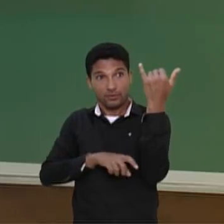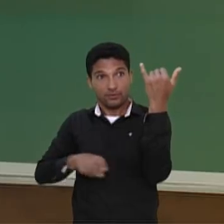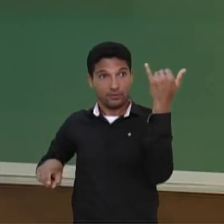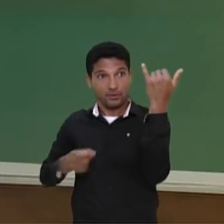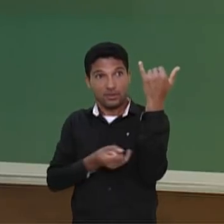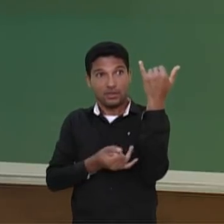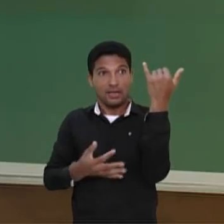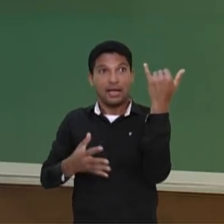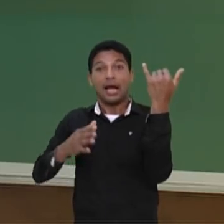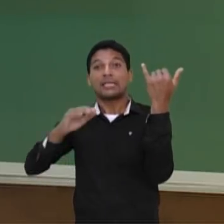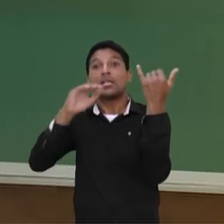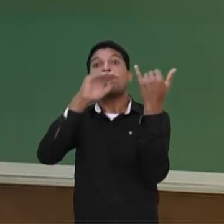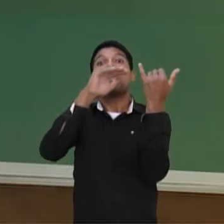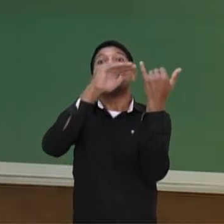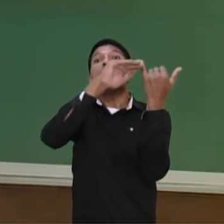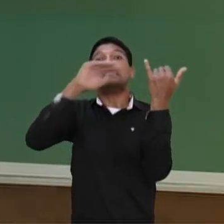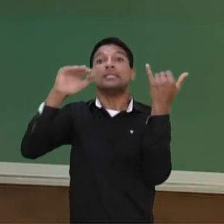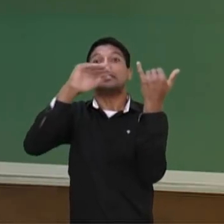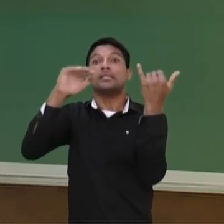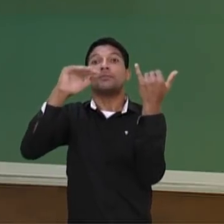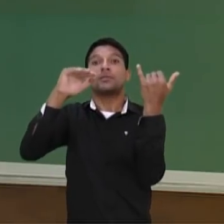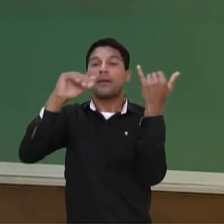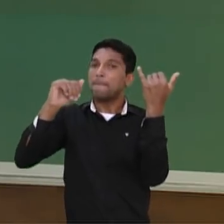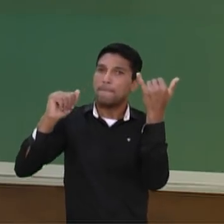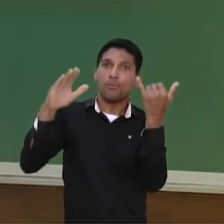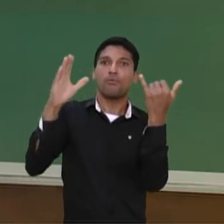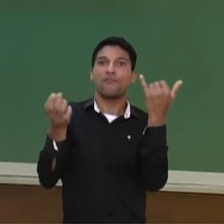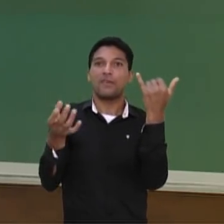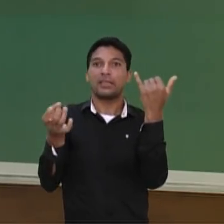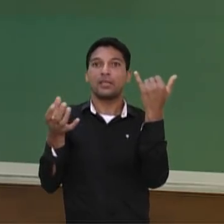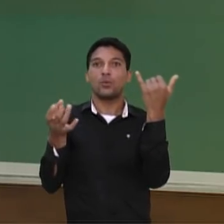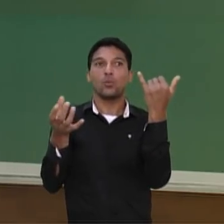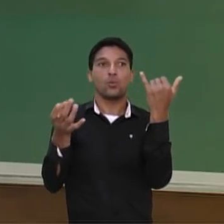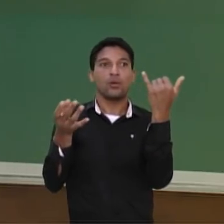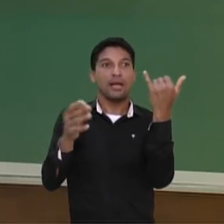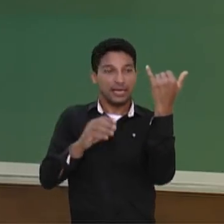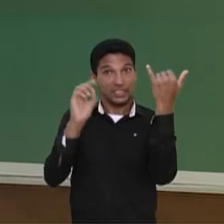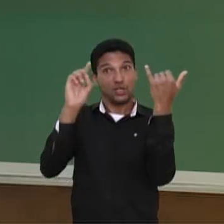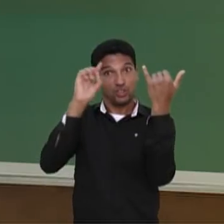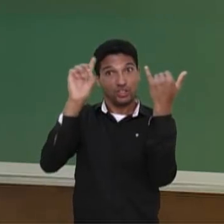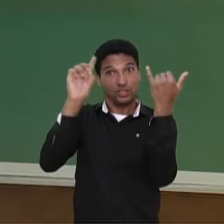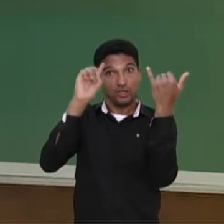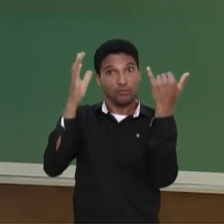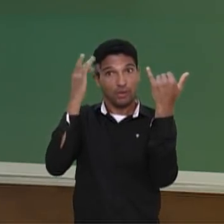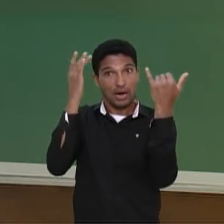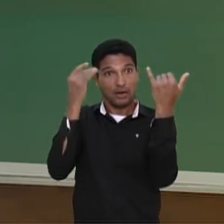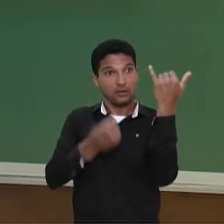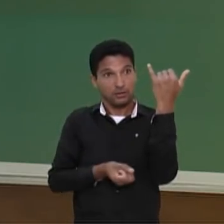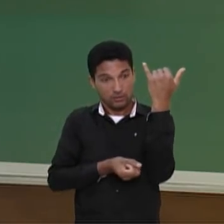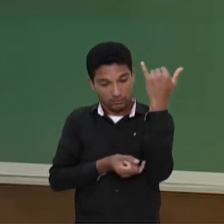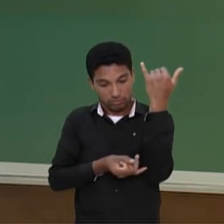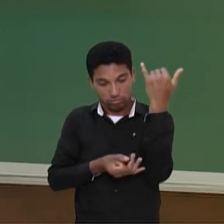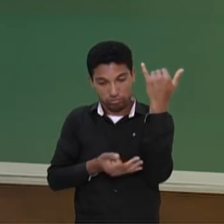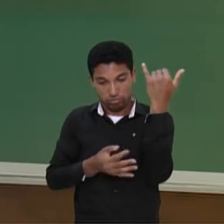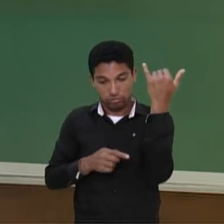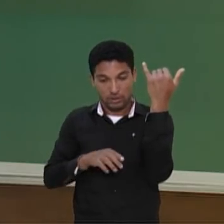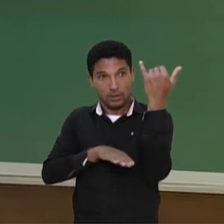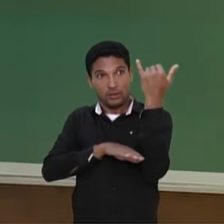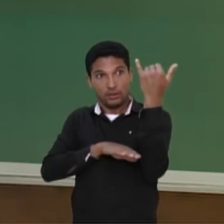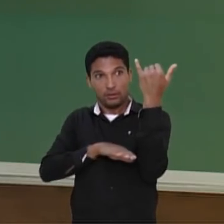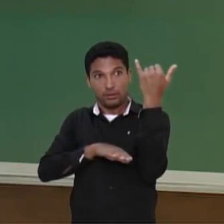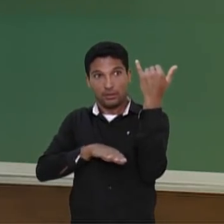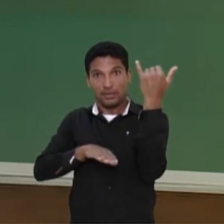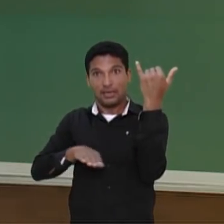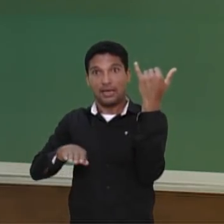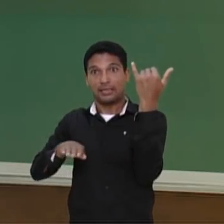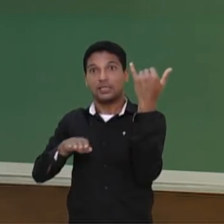máxima de vendas unidade de vendidas aqui e aqui são os dias decorridos vai chegar no o que eu